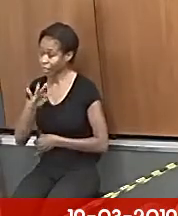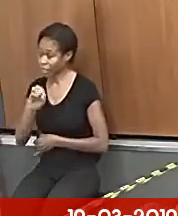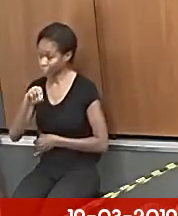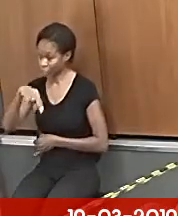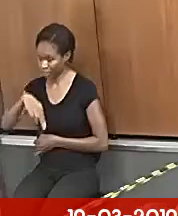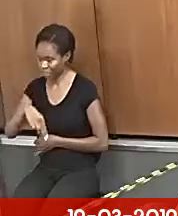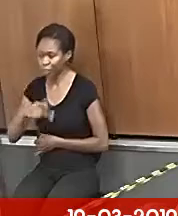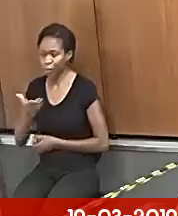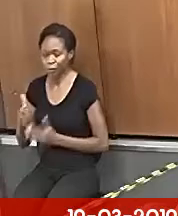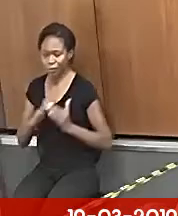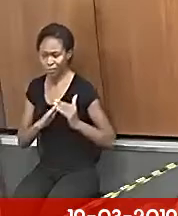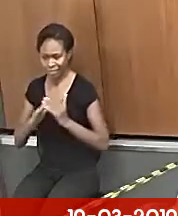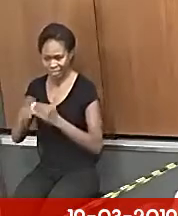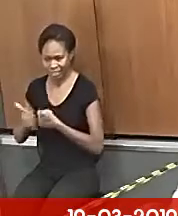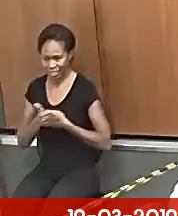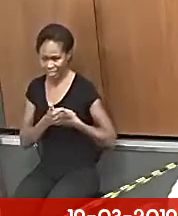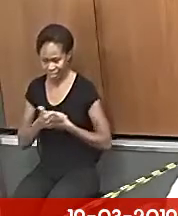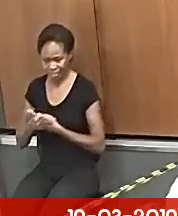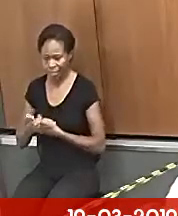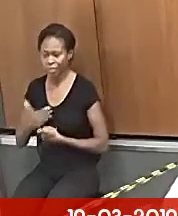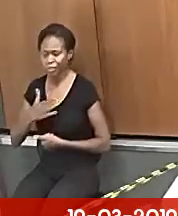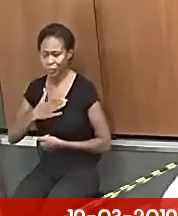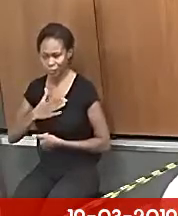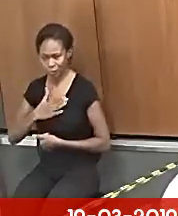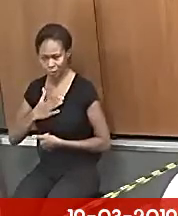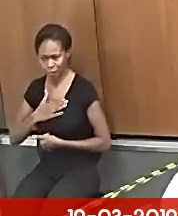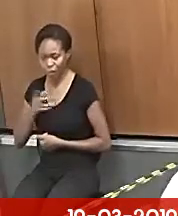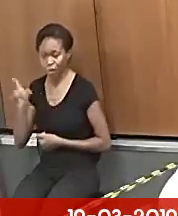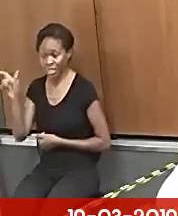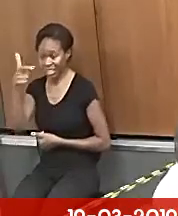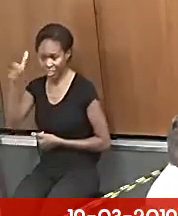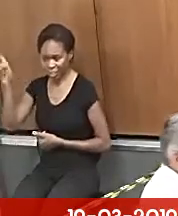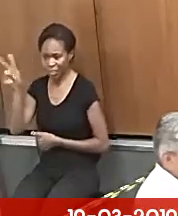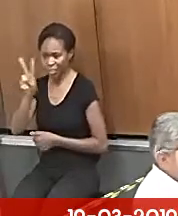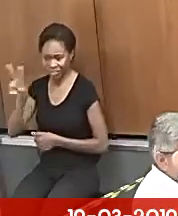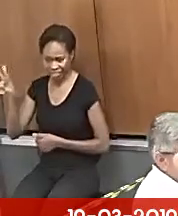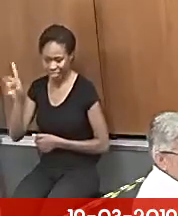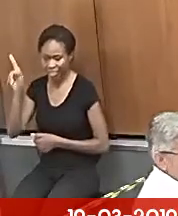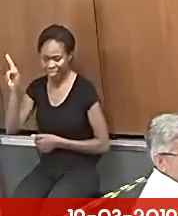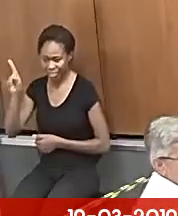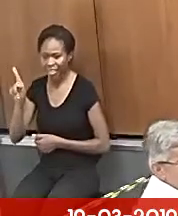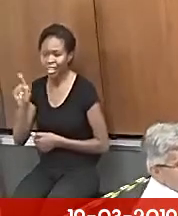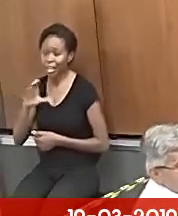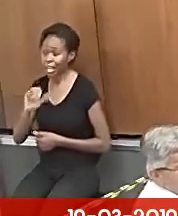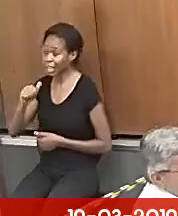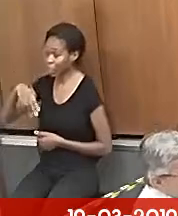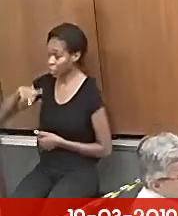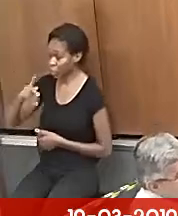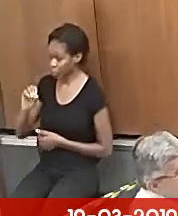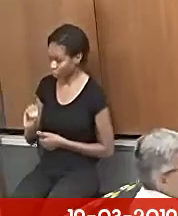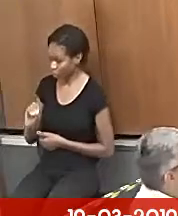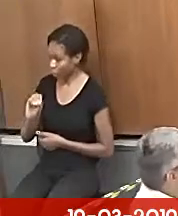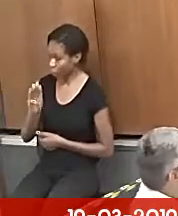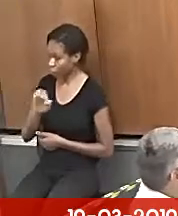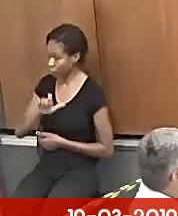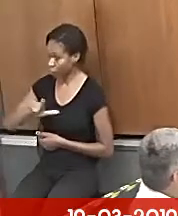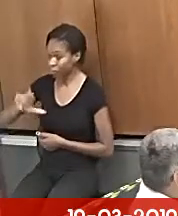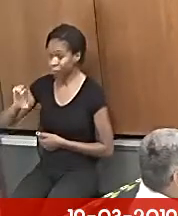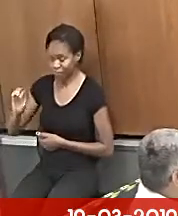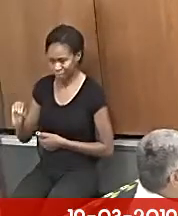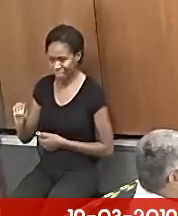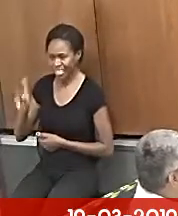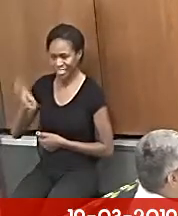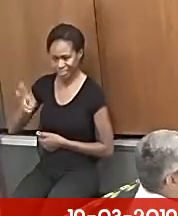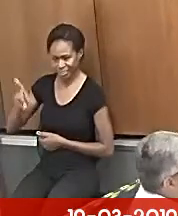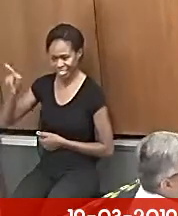é faz parte da grande campo belo e ele falou que santana do jacaré com a mulher fazia parte da grande santana seja vazada né